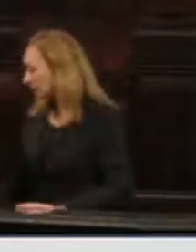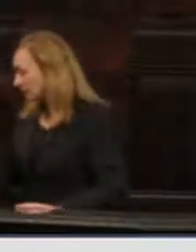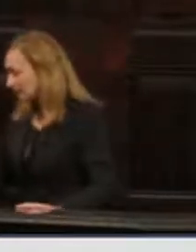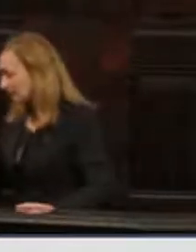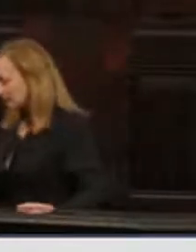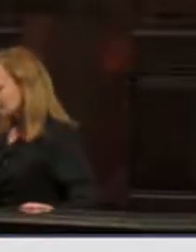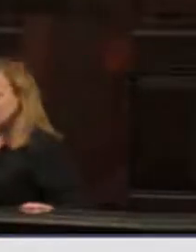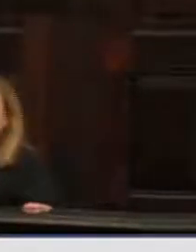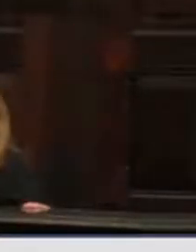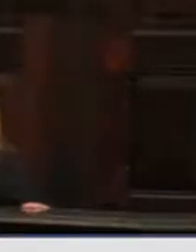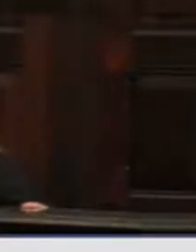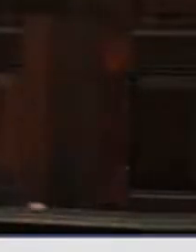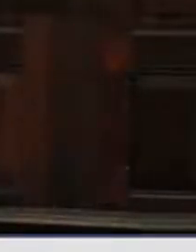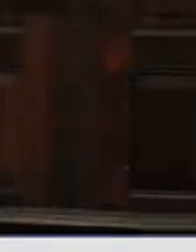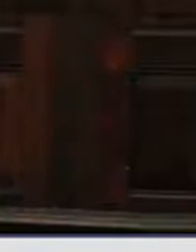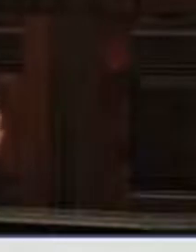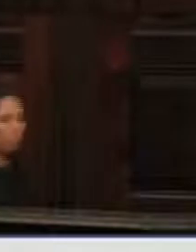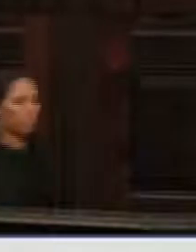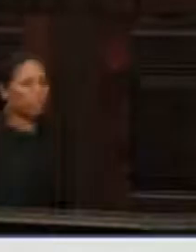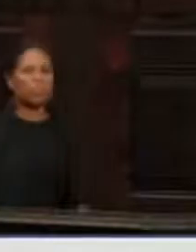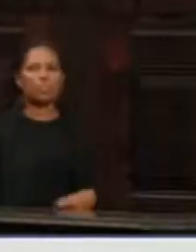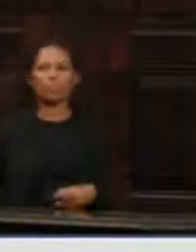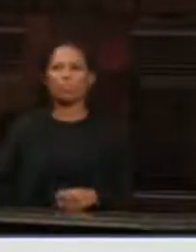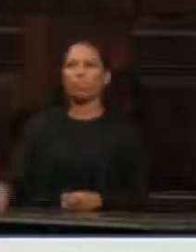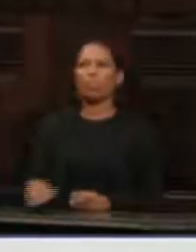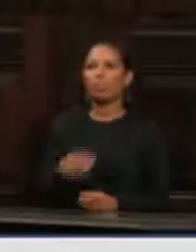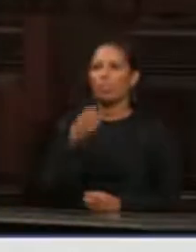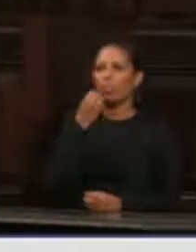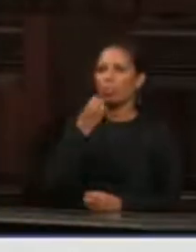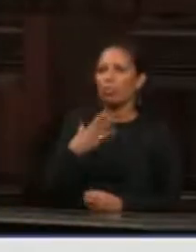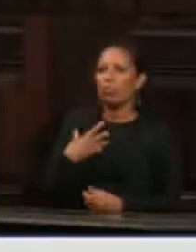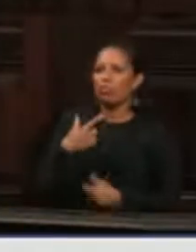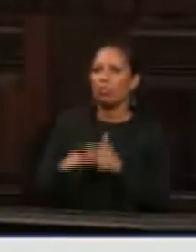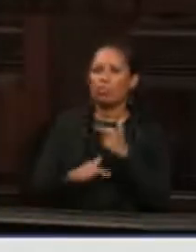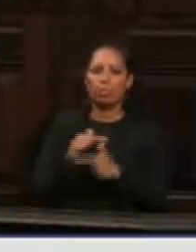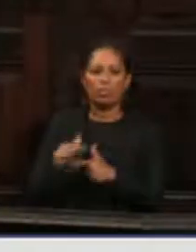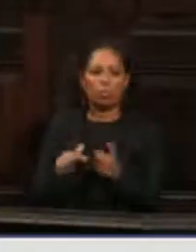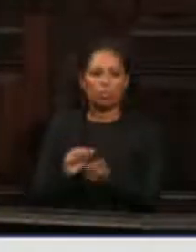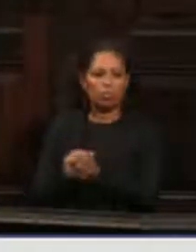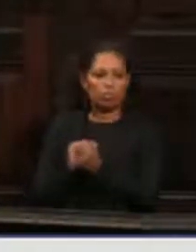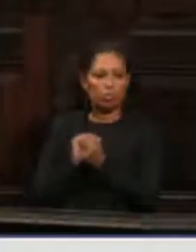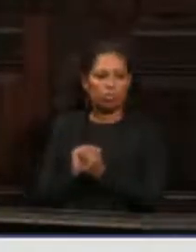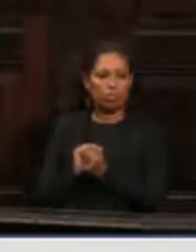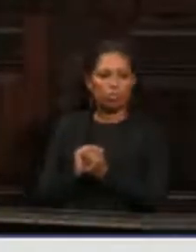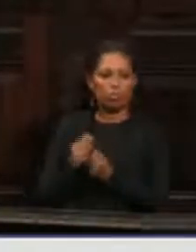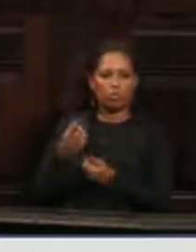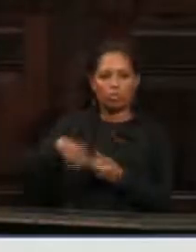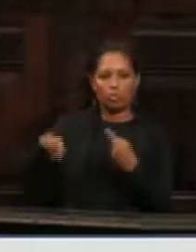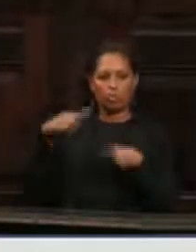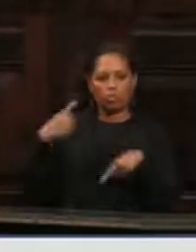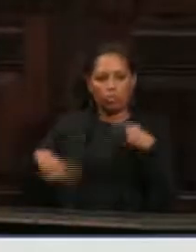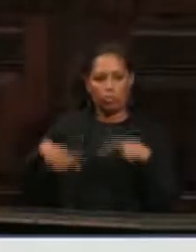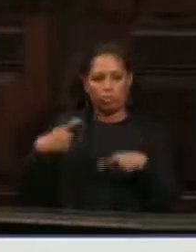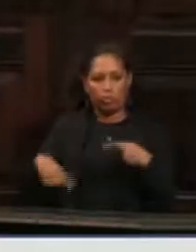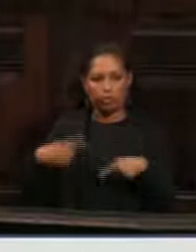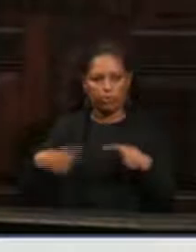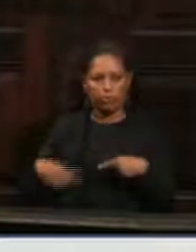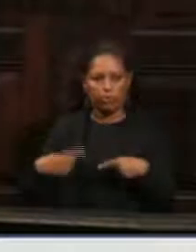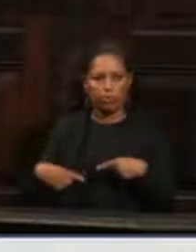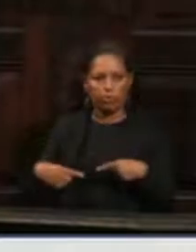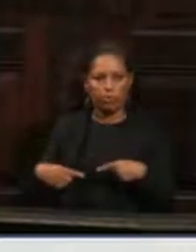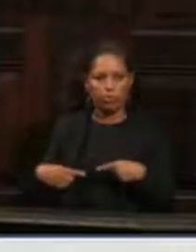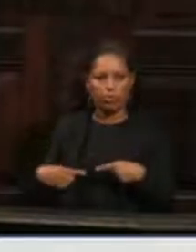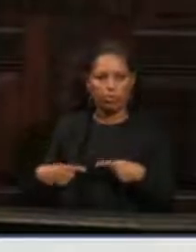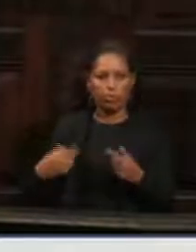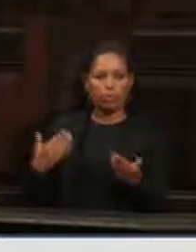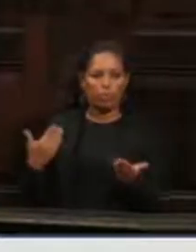Renan Ferreirinha. Renan Ferreirinha. É um prazer estar com você aqui nesse momento. Um momento de discussão, geralmente num expediente